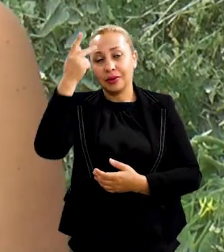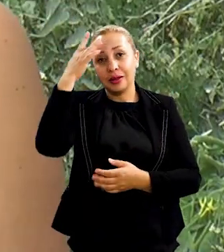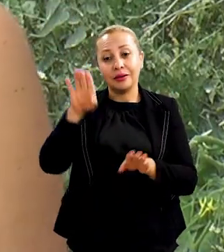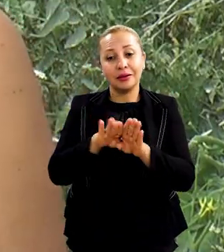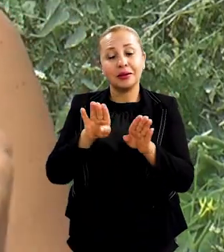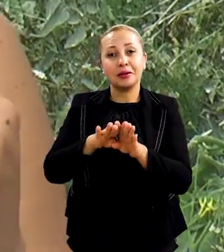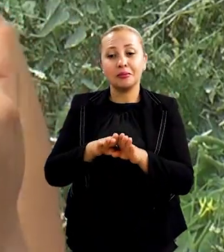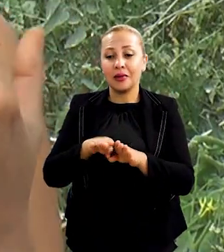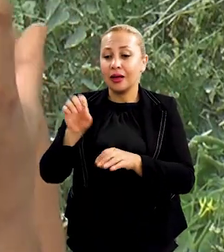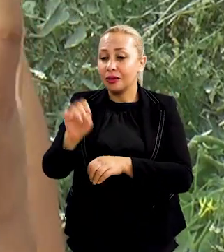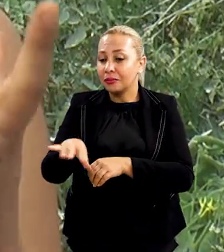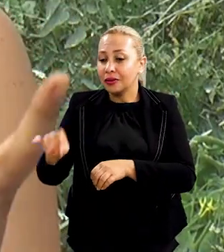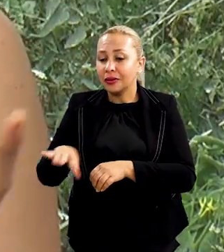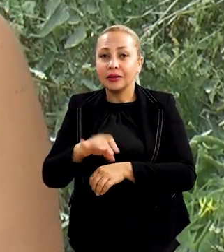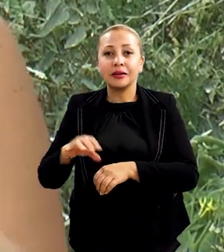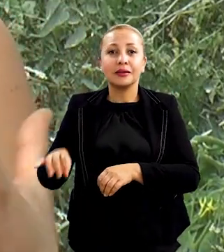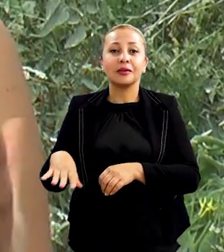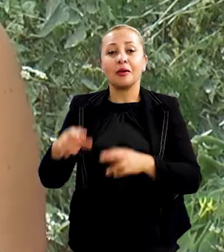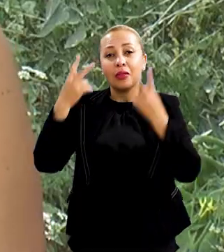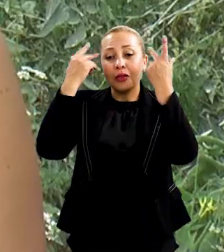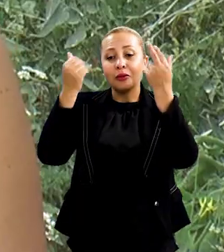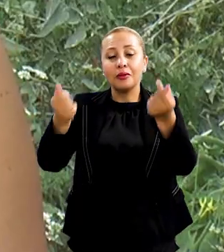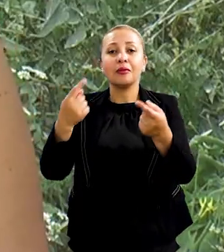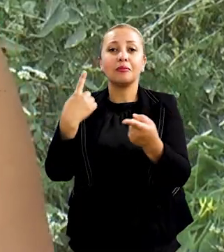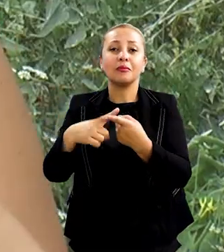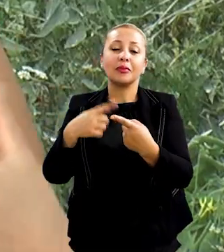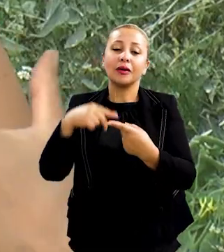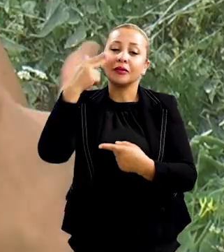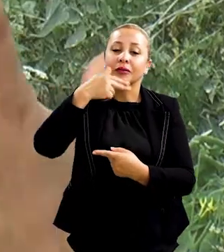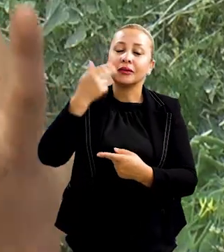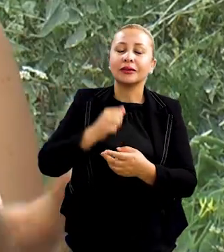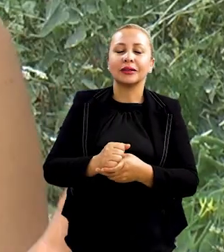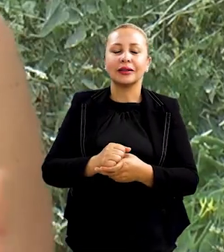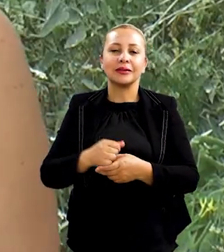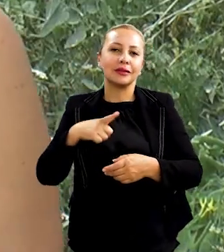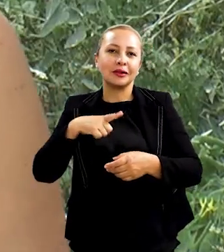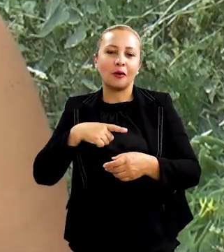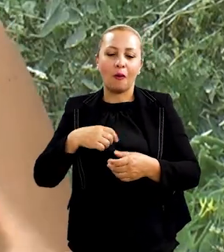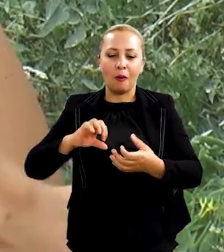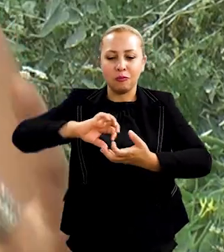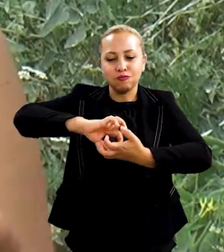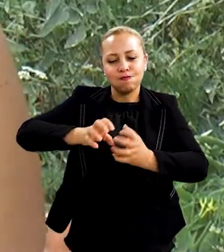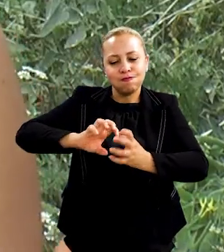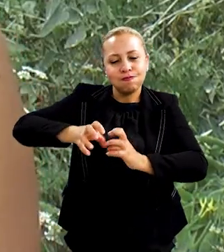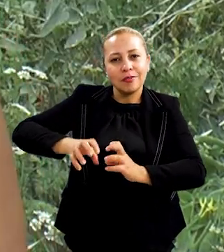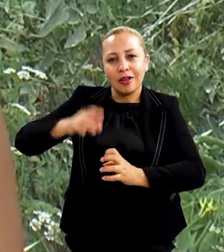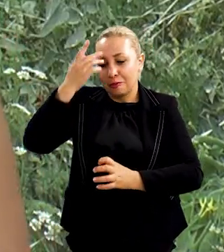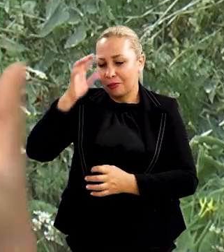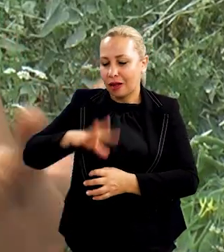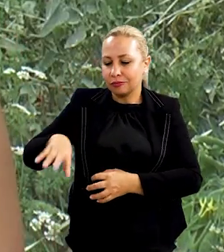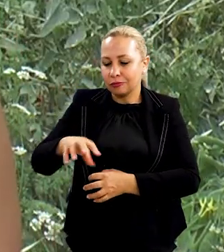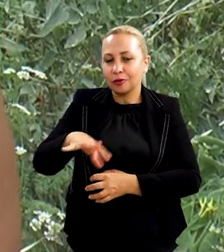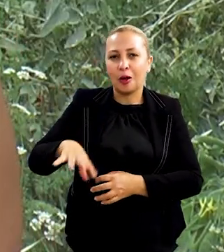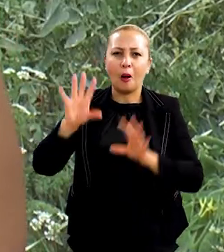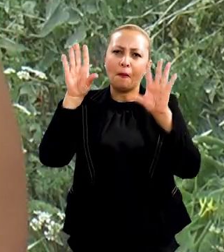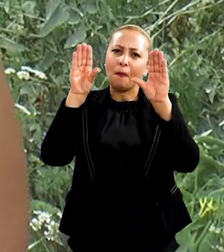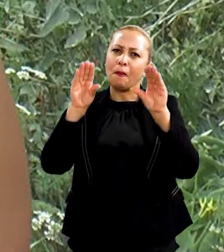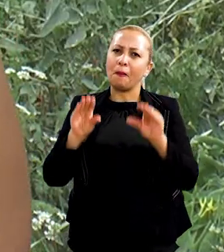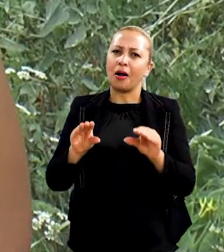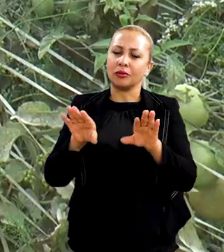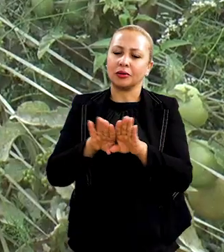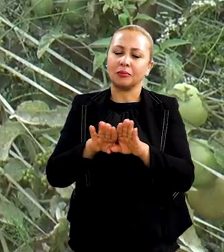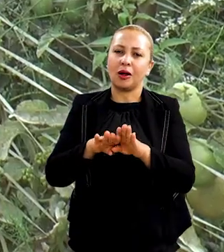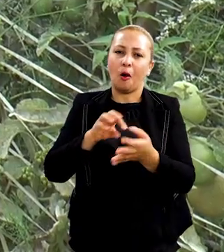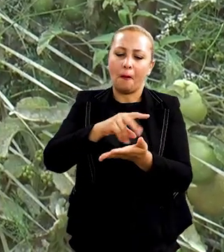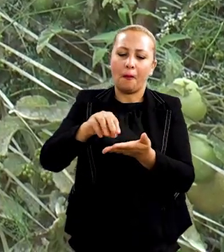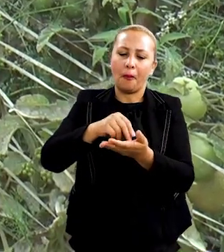cultivo orgânico, onde o fornecimento dos nutrientes é feito via adubos orgânicos e adubos de baixa solubilidade, como o pó de